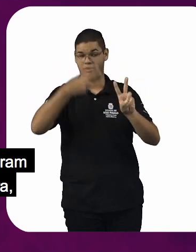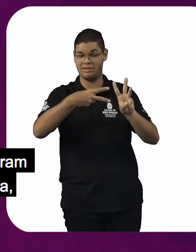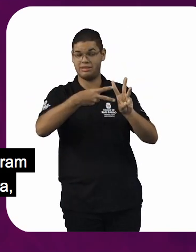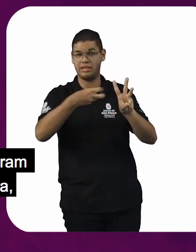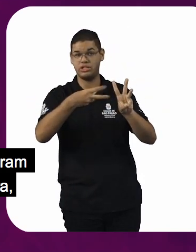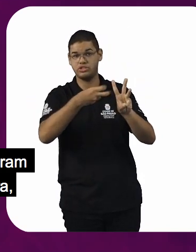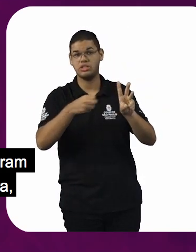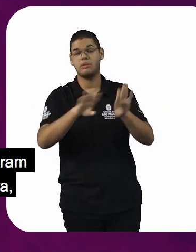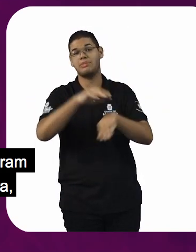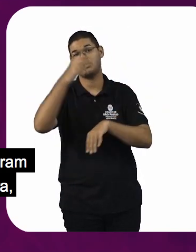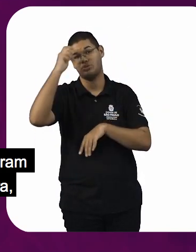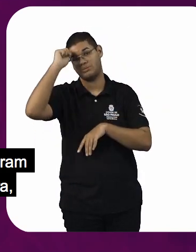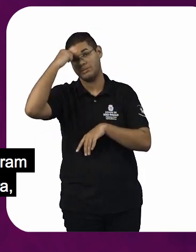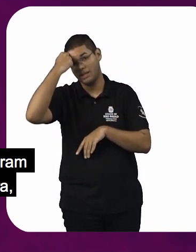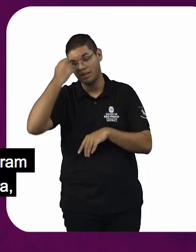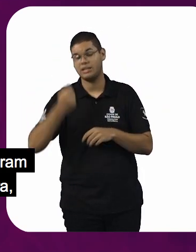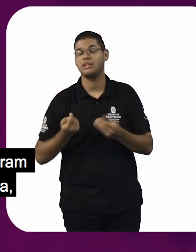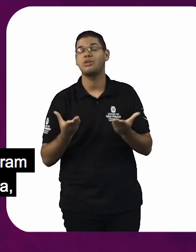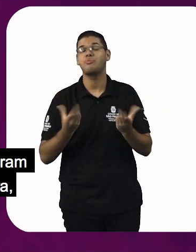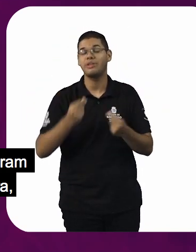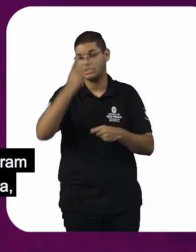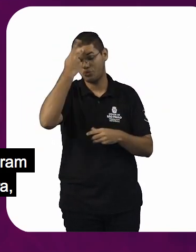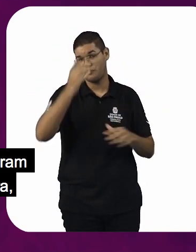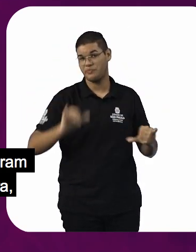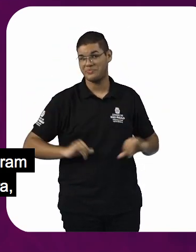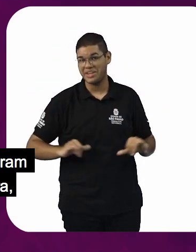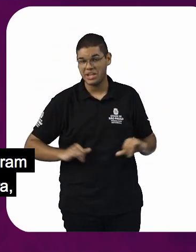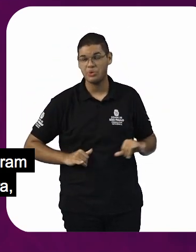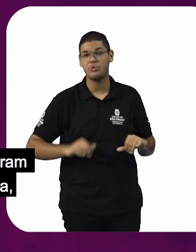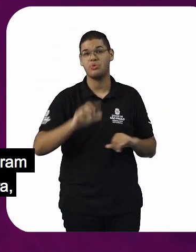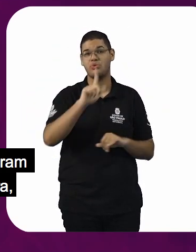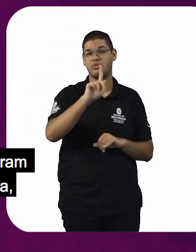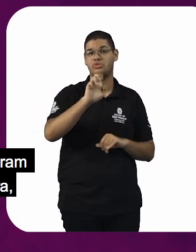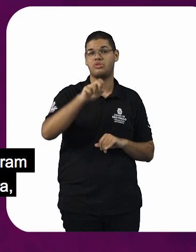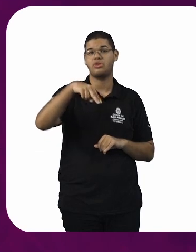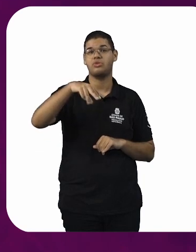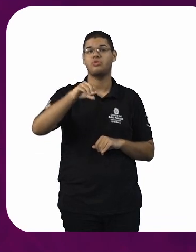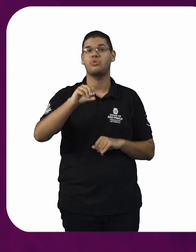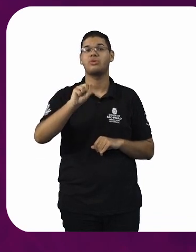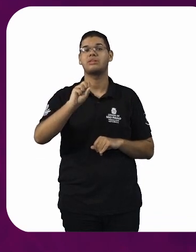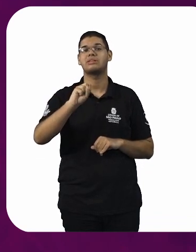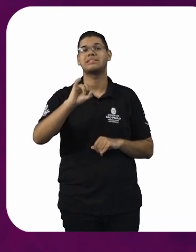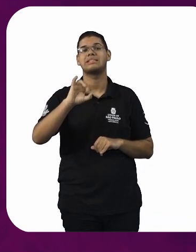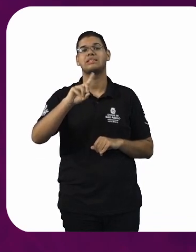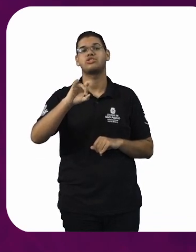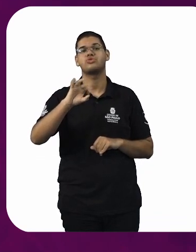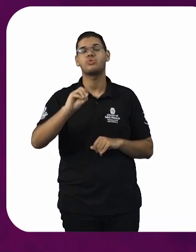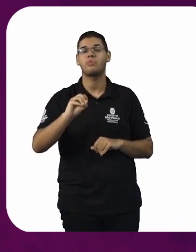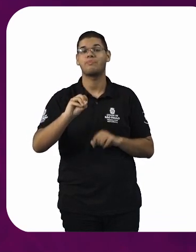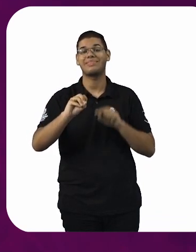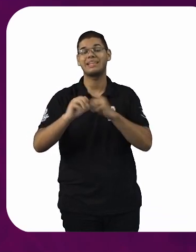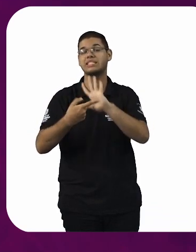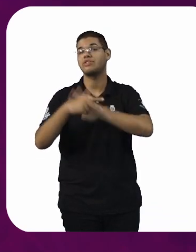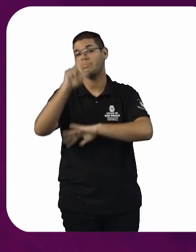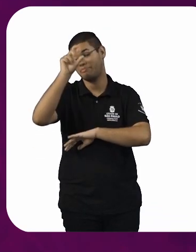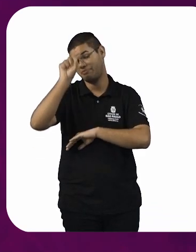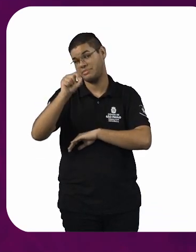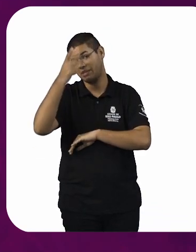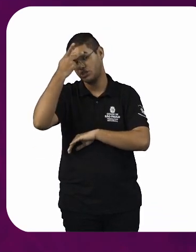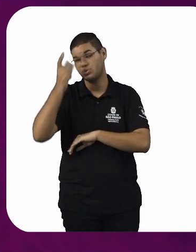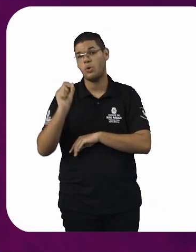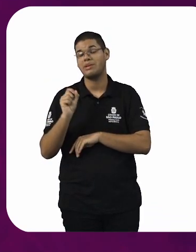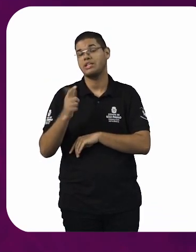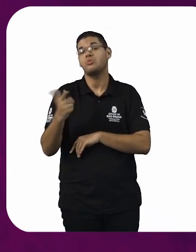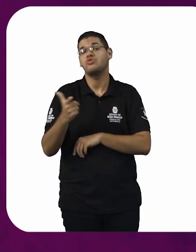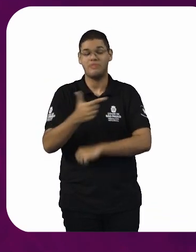por um processo de genocídio no nosso país e não tiveram acesso à terra, à educação e à saúde, e